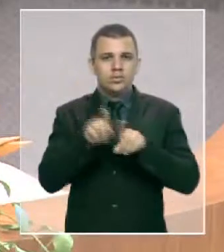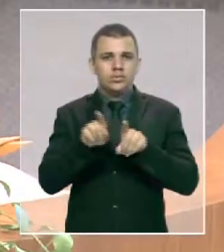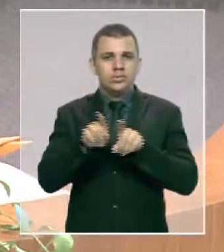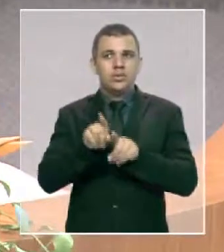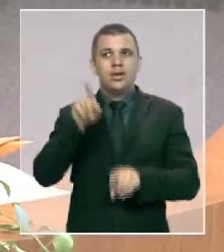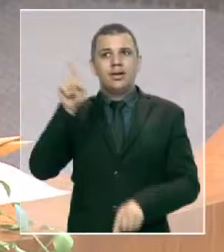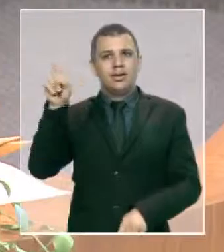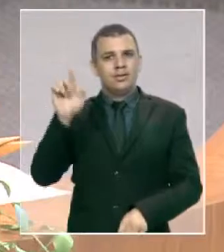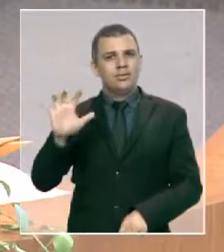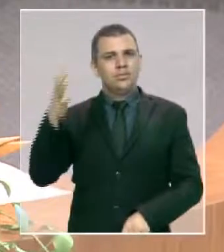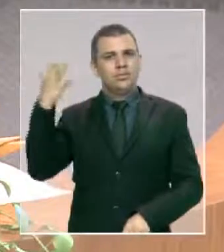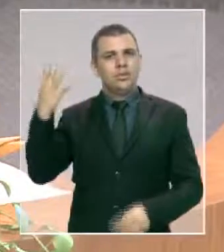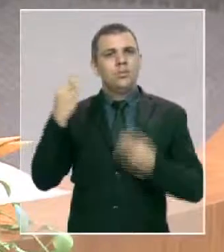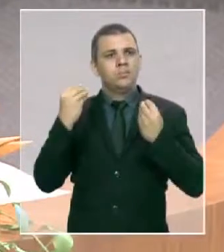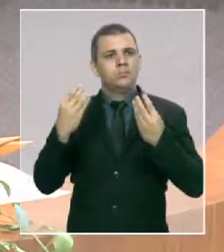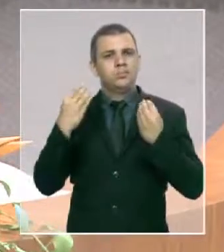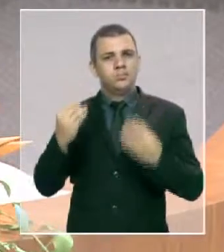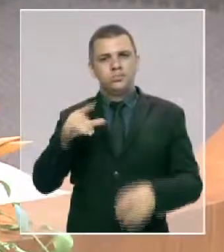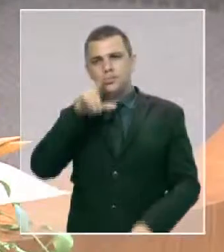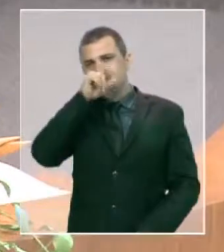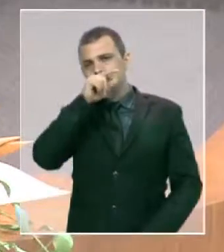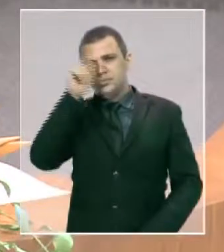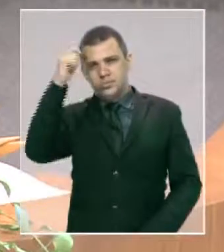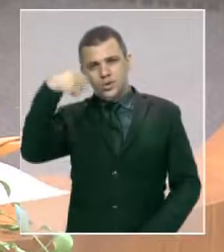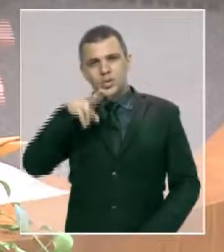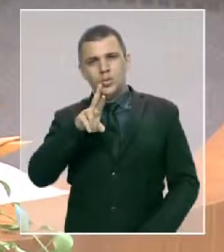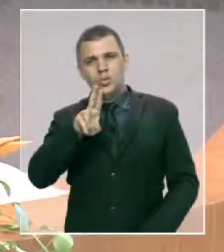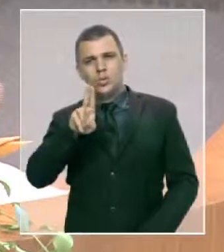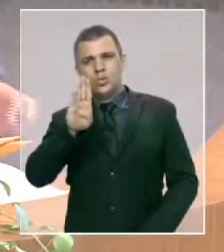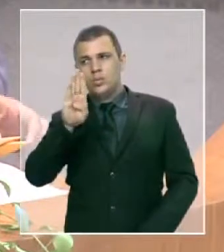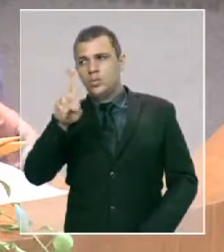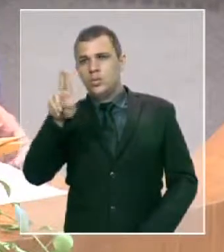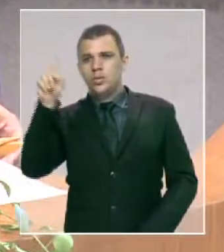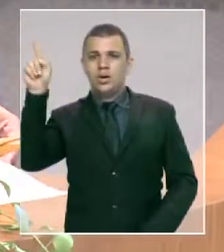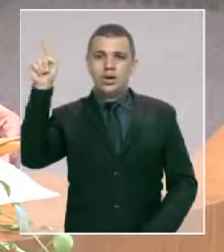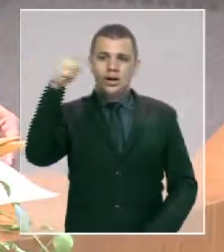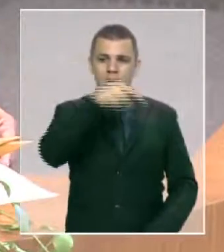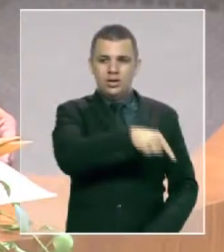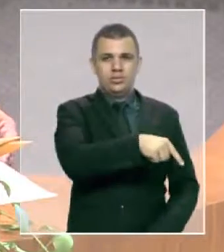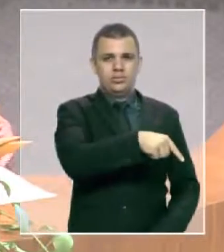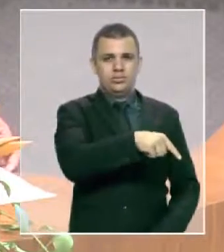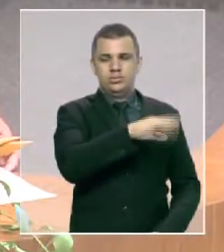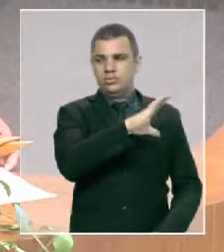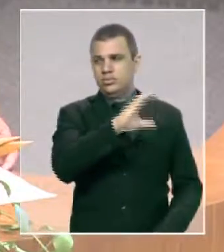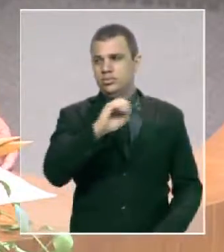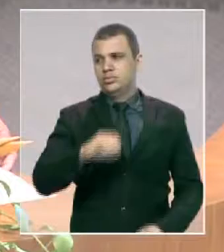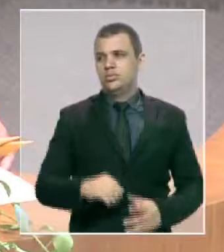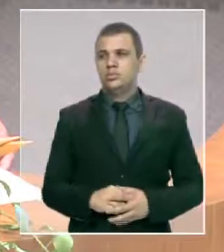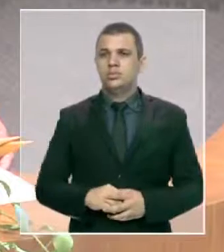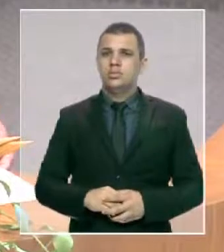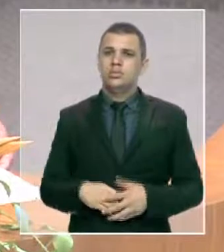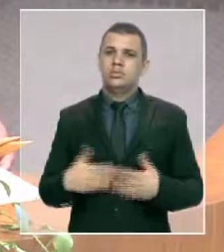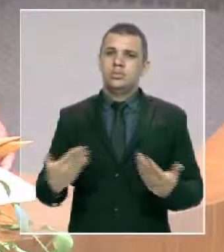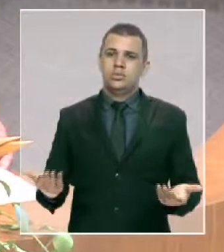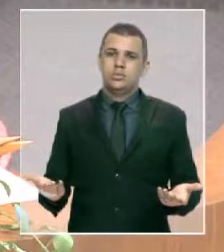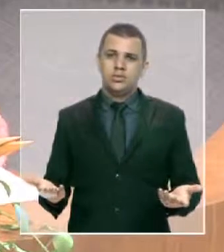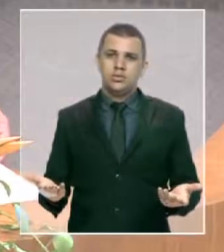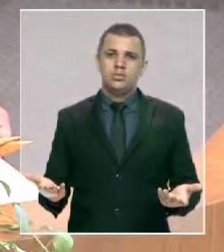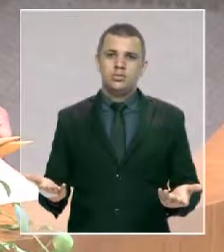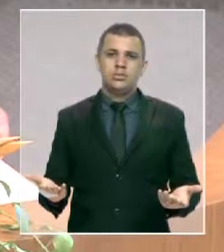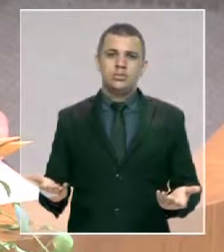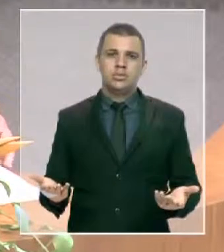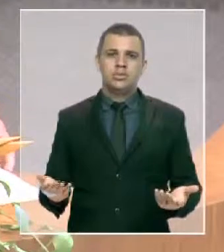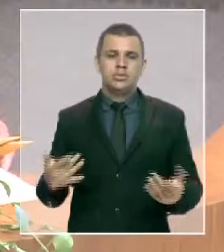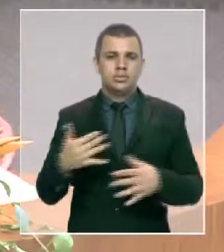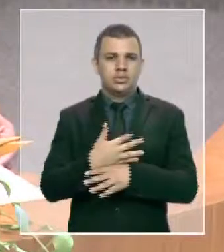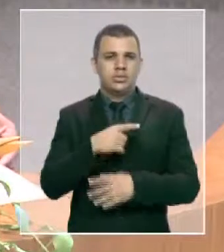com aquela quantidade de urubus ali na cidade operária. Fizemos, inclusive, referência a isso, que a cidade de São Luís está jogada aos urubus, que